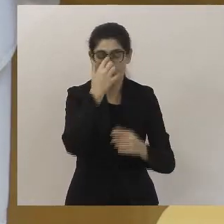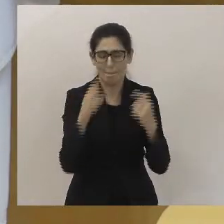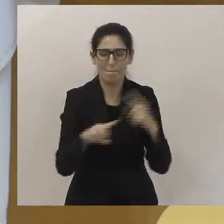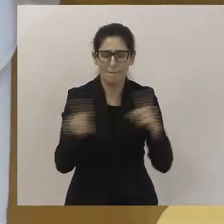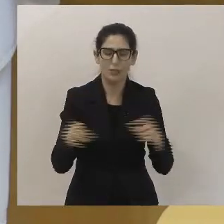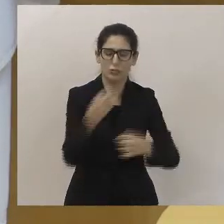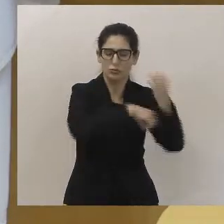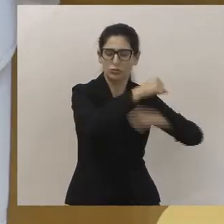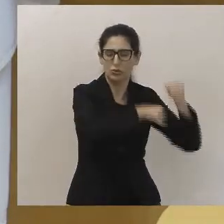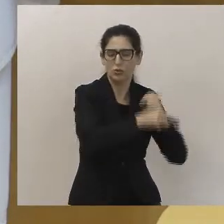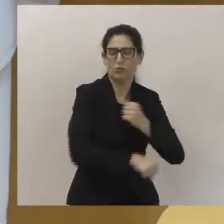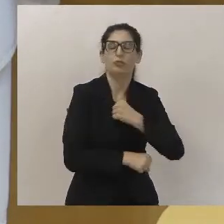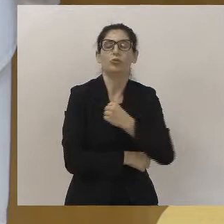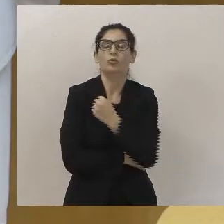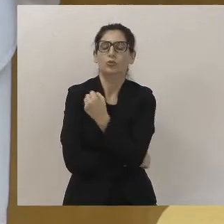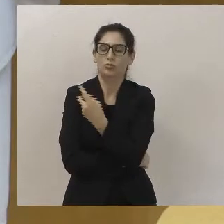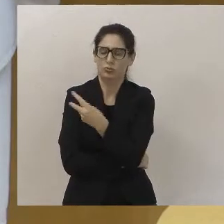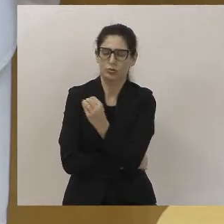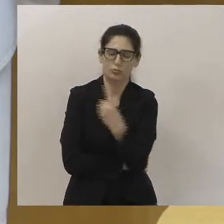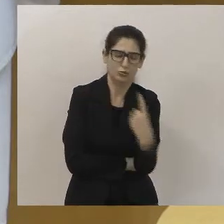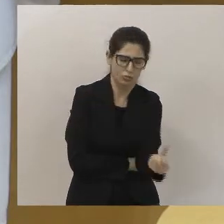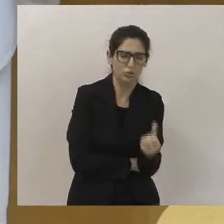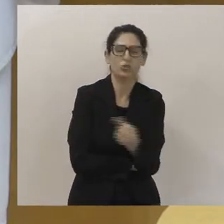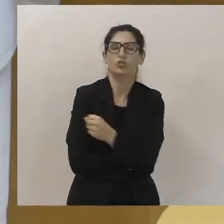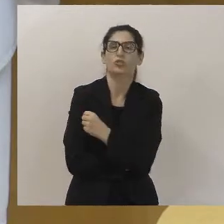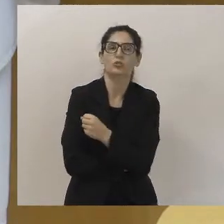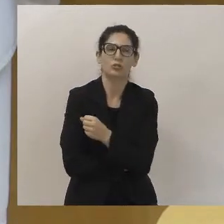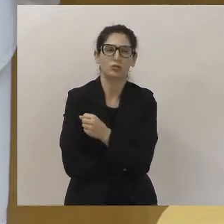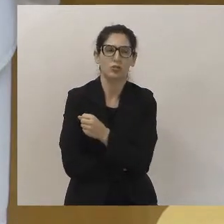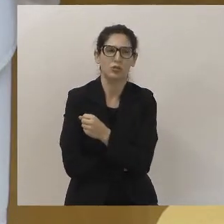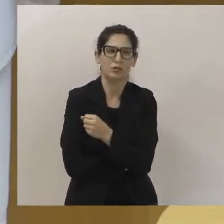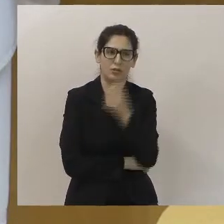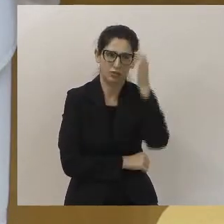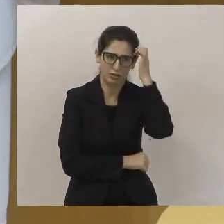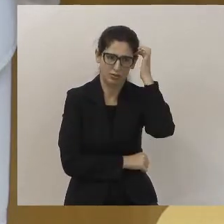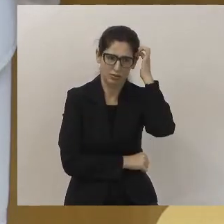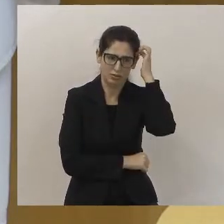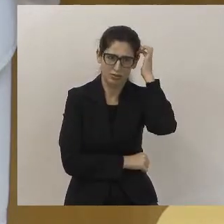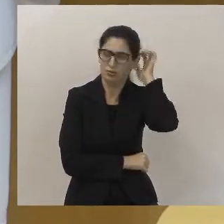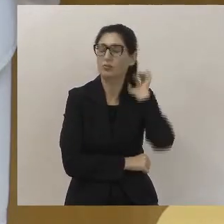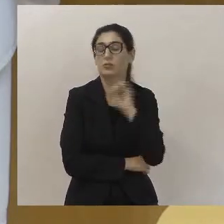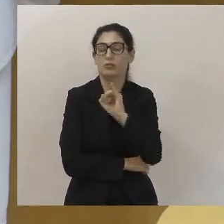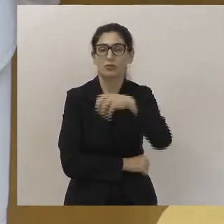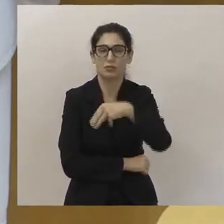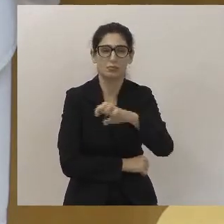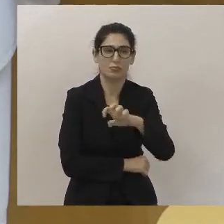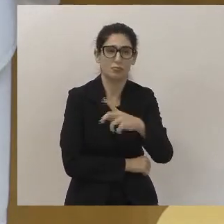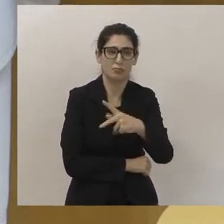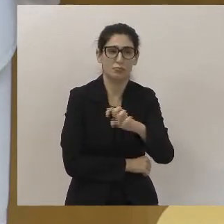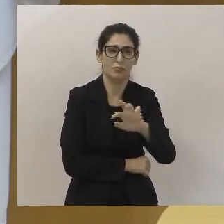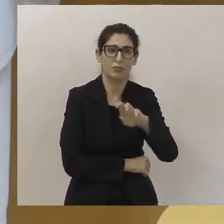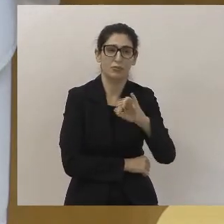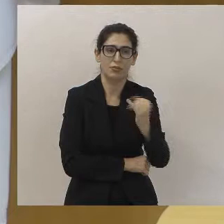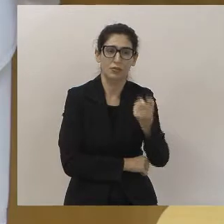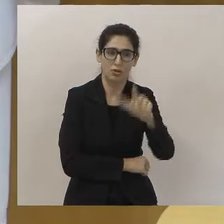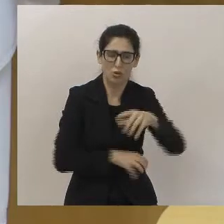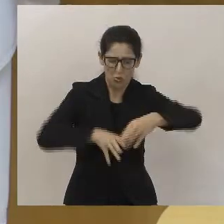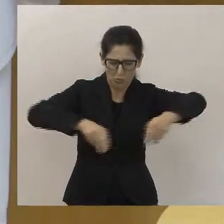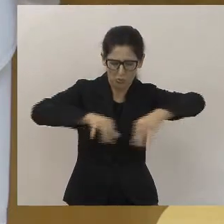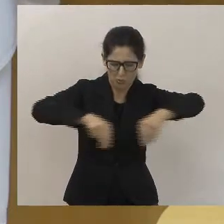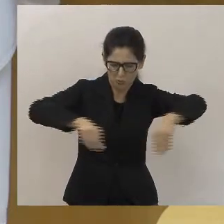2016 quando era barro era pó que tinha carros nas garagens lá vereadores eu não enxergava com ele no carro então